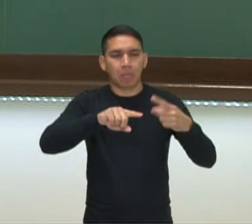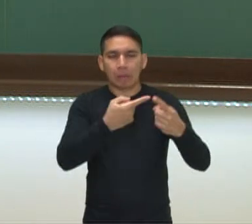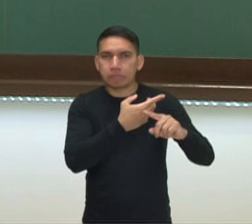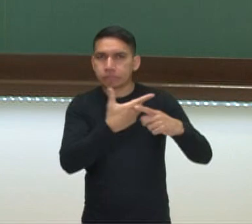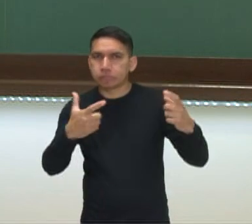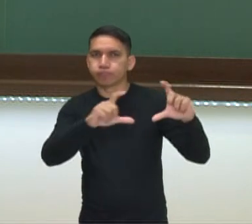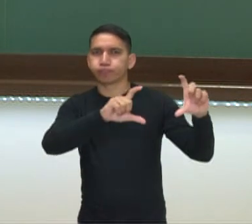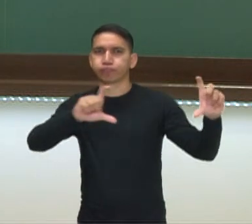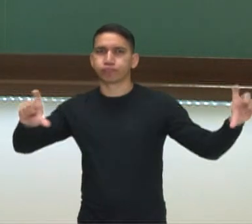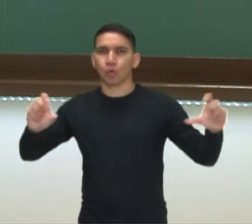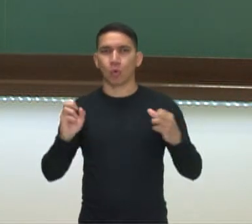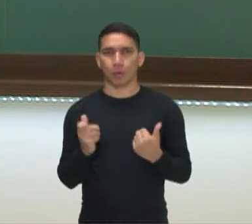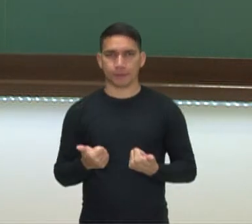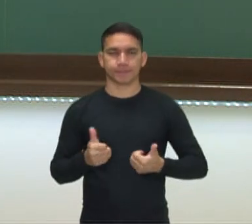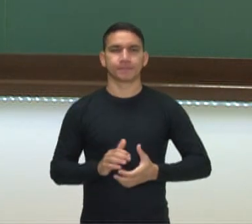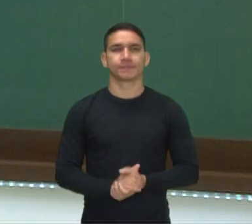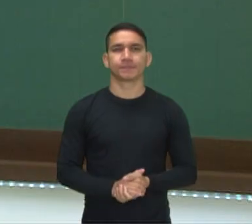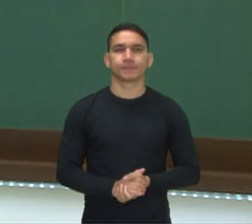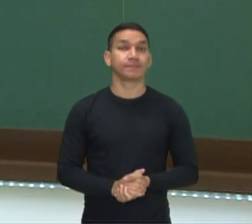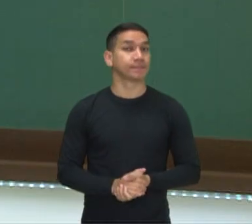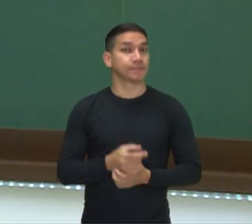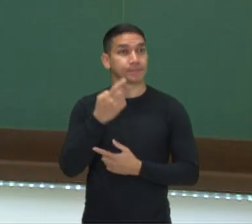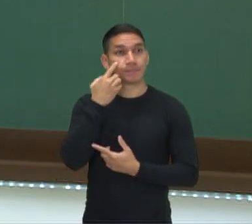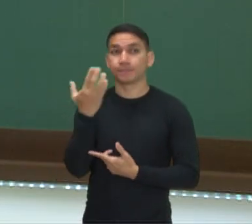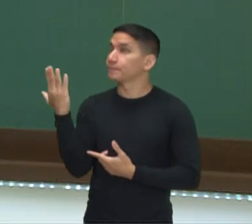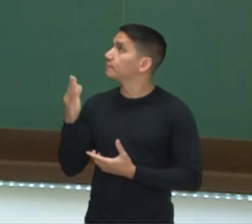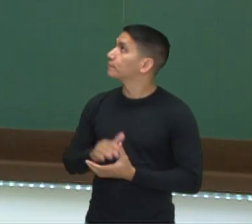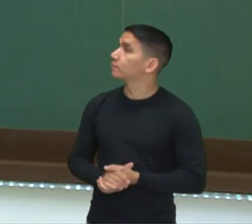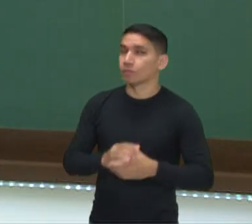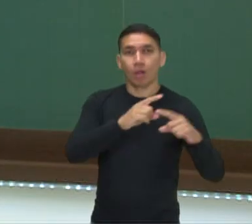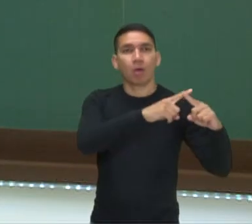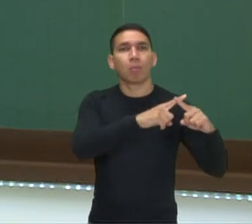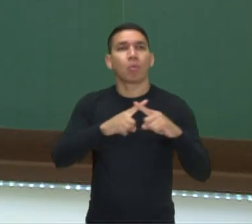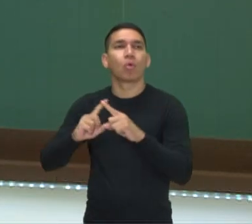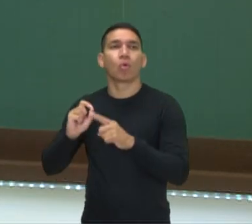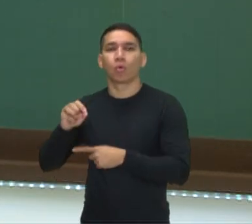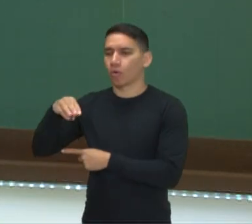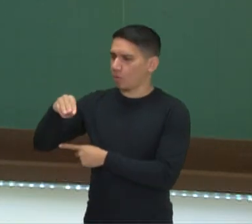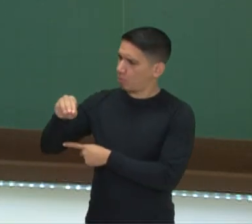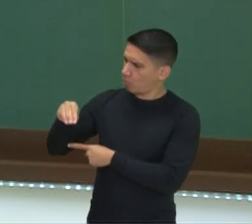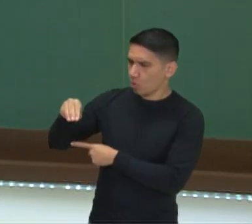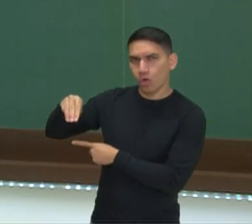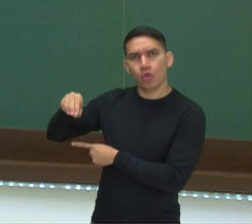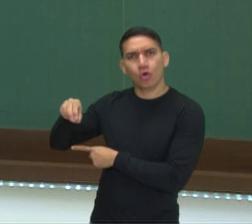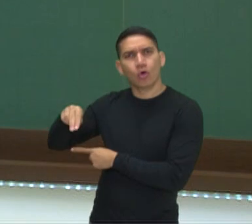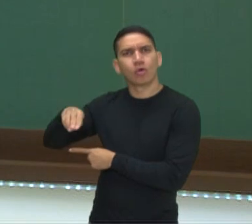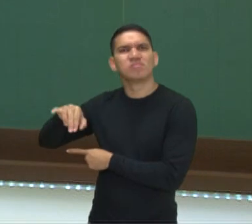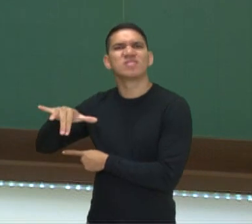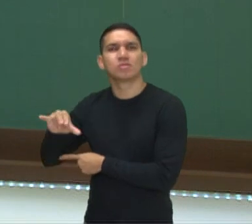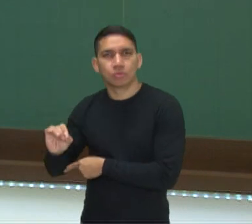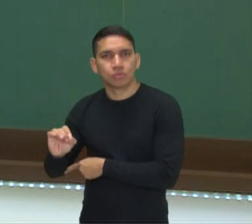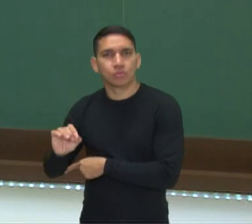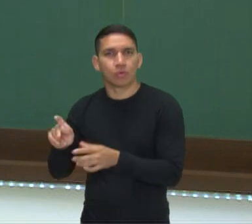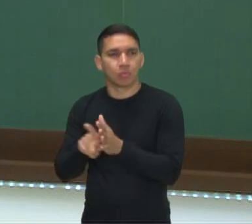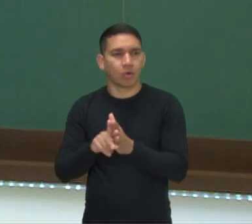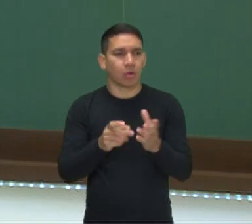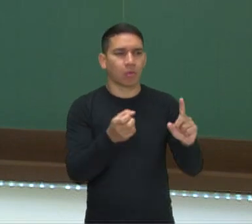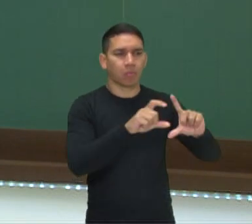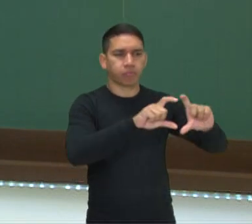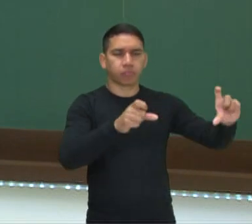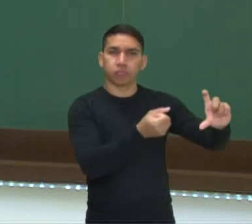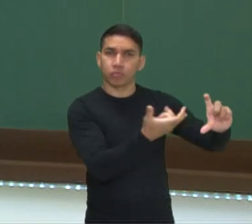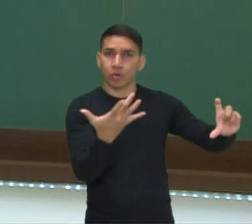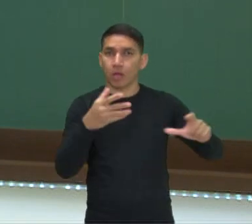polinômios, ok? Bora! Vamos então multiplicar um monômio por um polinômio. Monômio é o